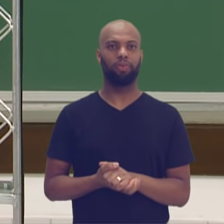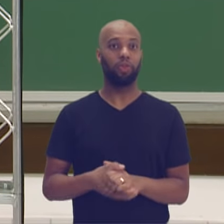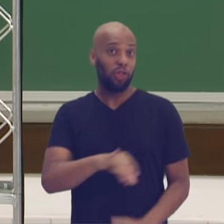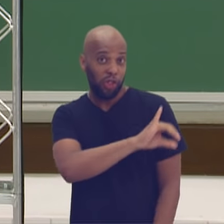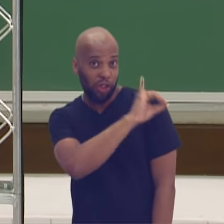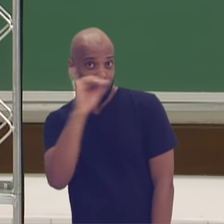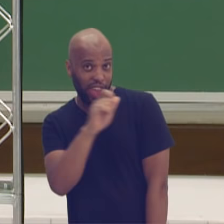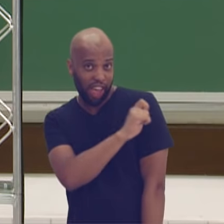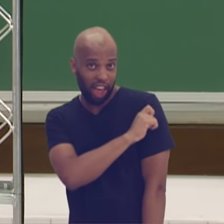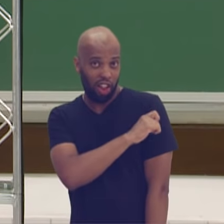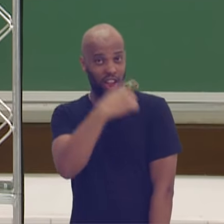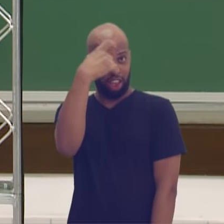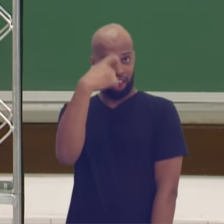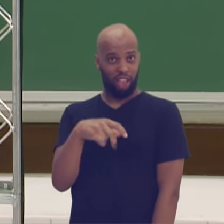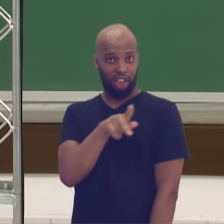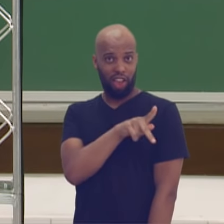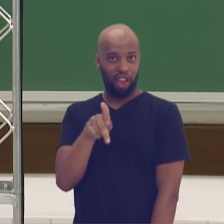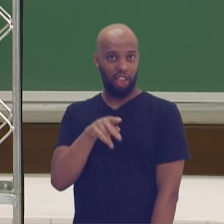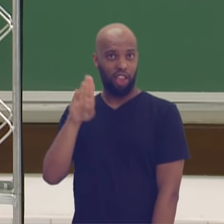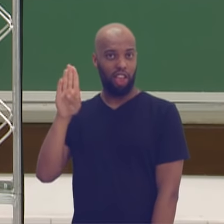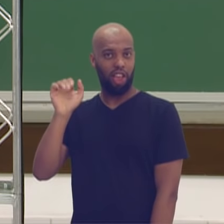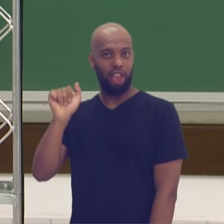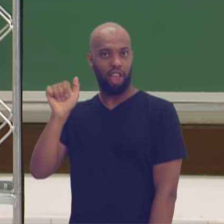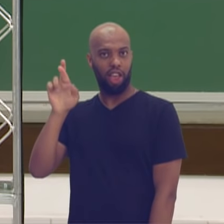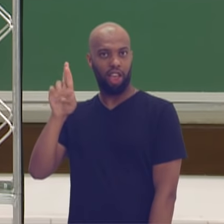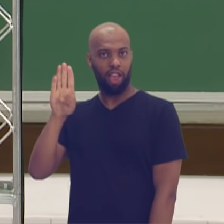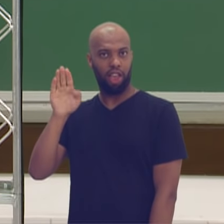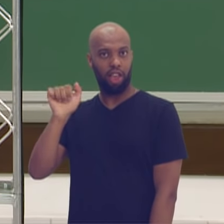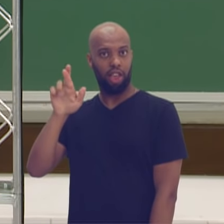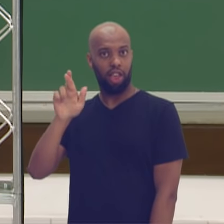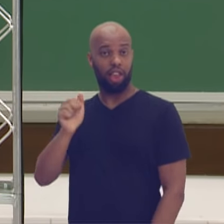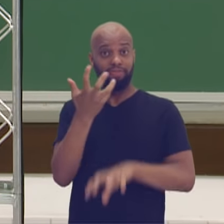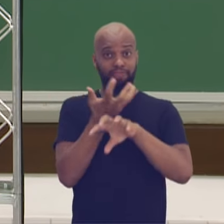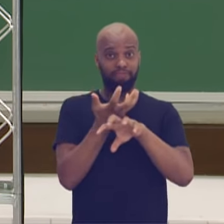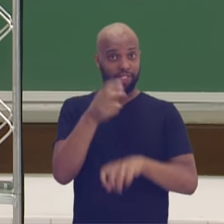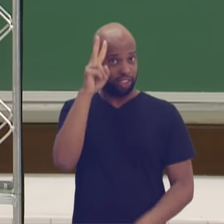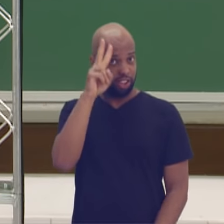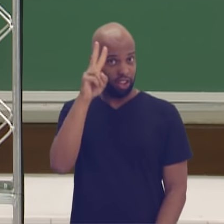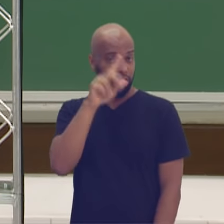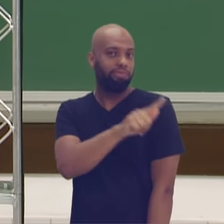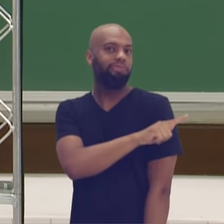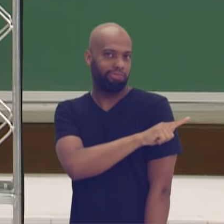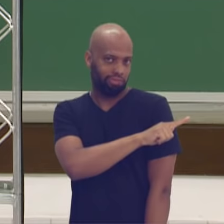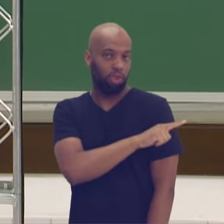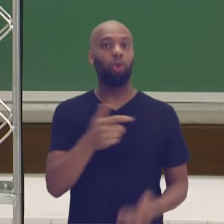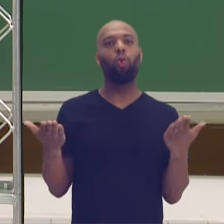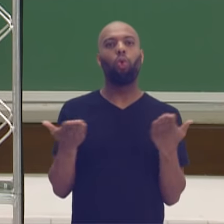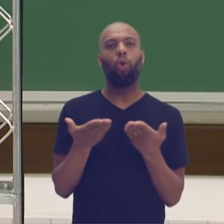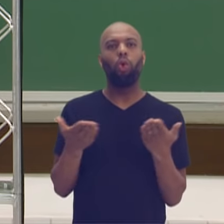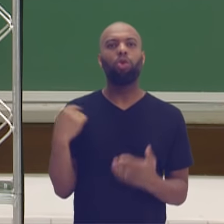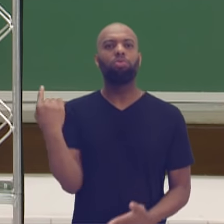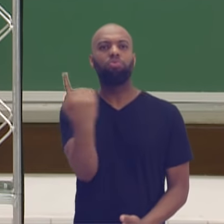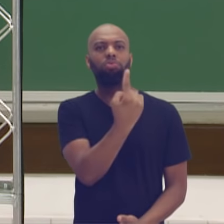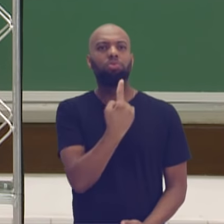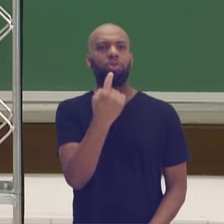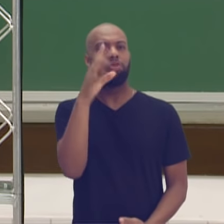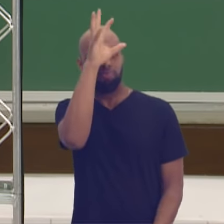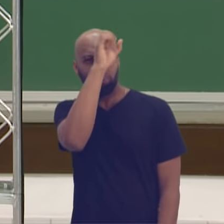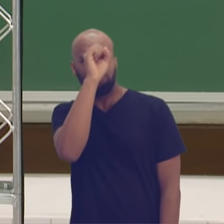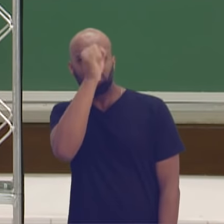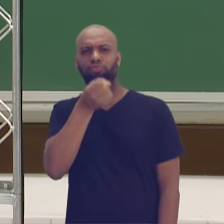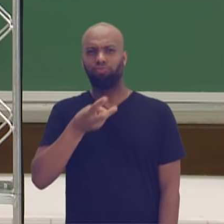Oi, pessoal! Eu sou a professora Bárbara, de História, do 7º ano, e hoje a gente vai aprender, vai